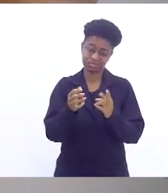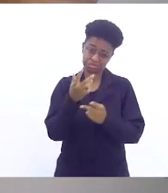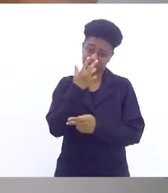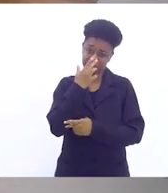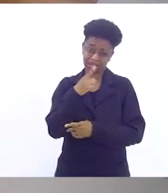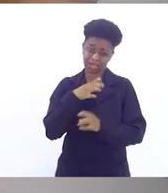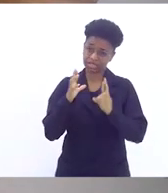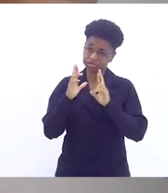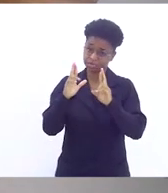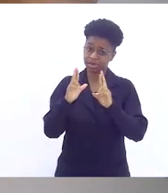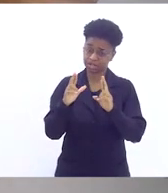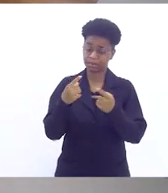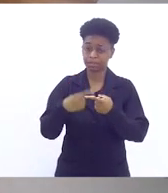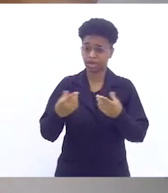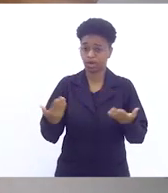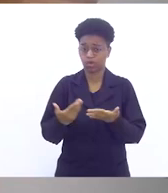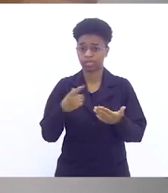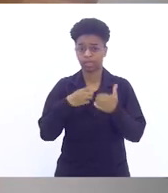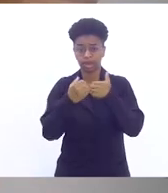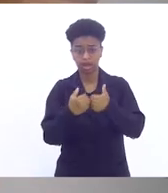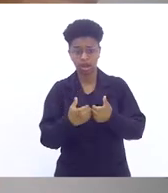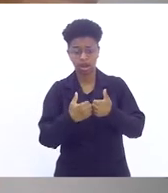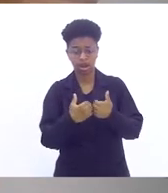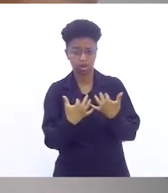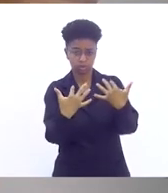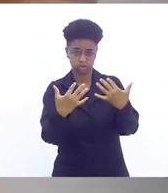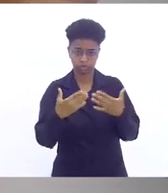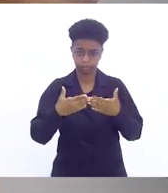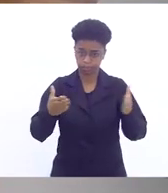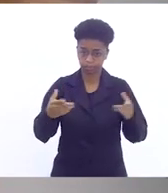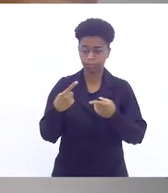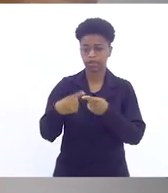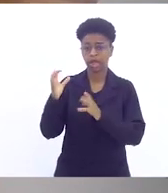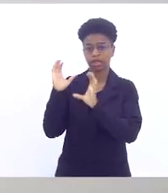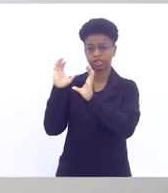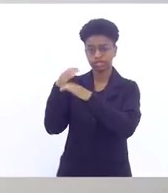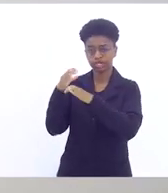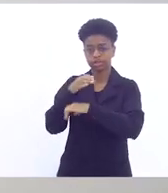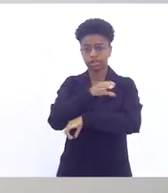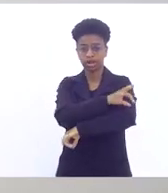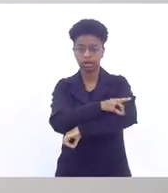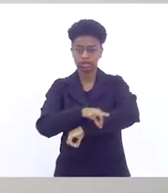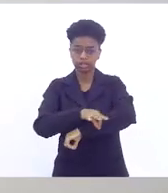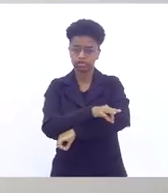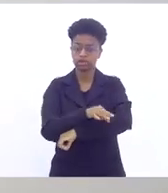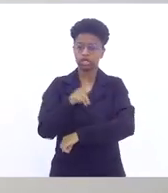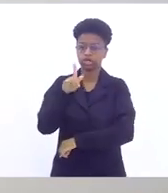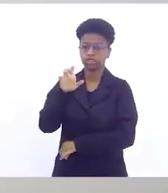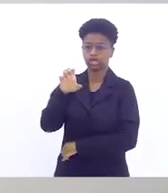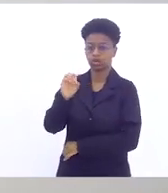esperança temos aqui uma audiência pública em que a engenharia arquitetura a geologia a geografia